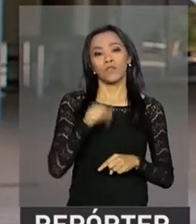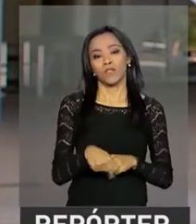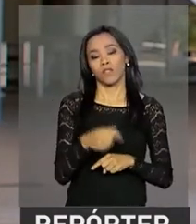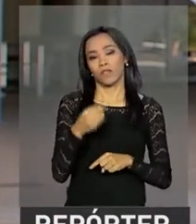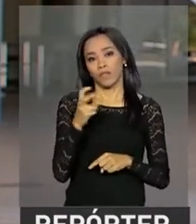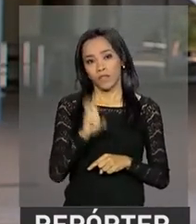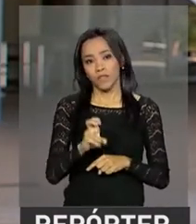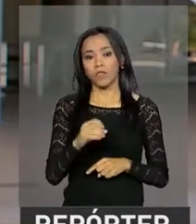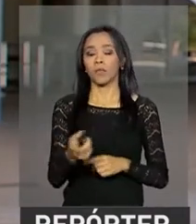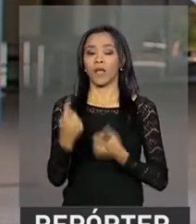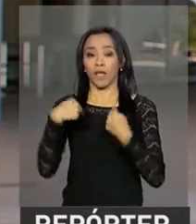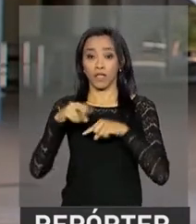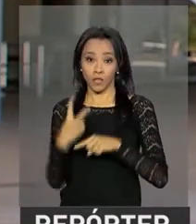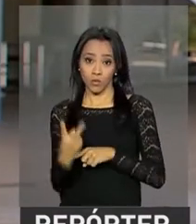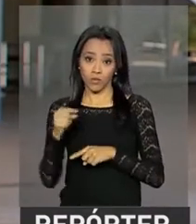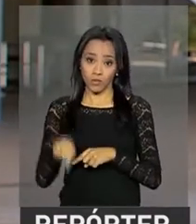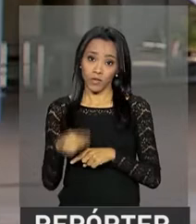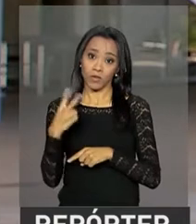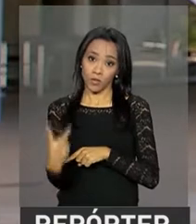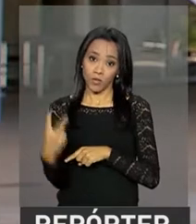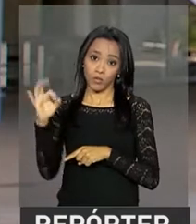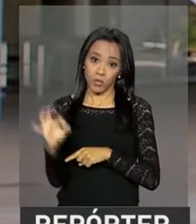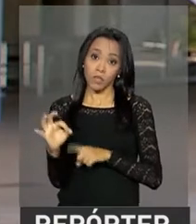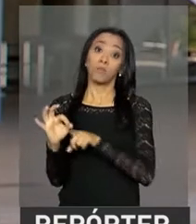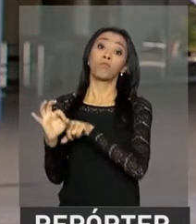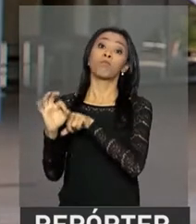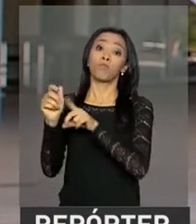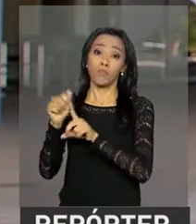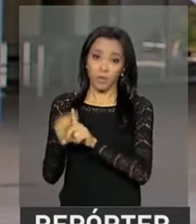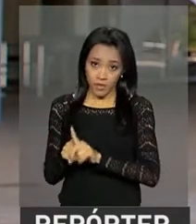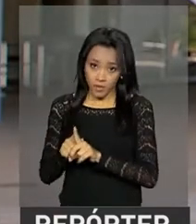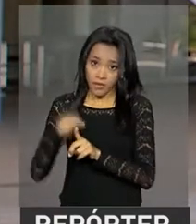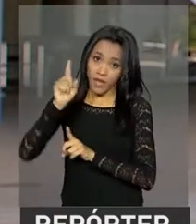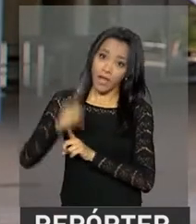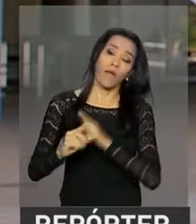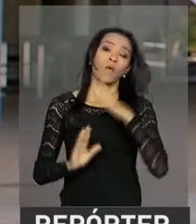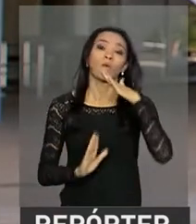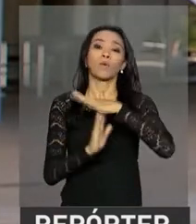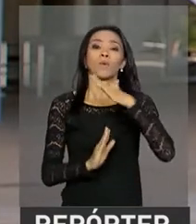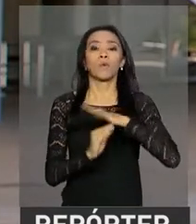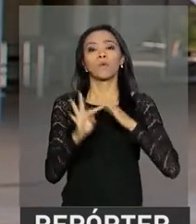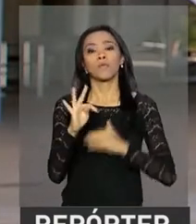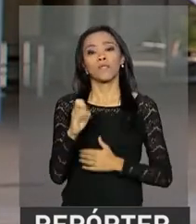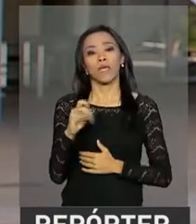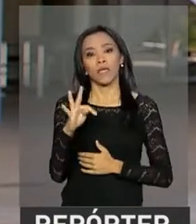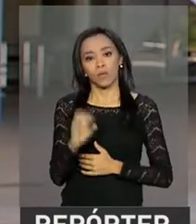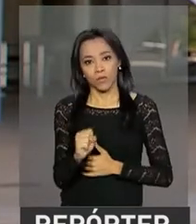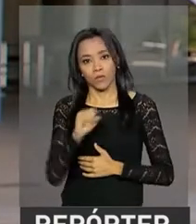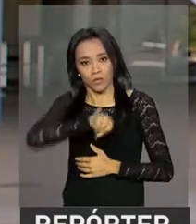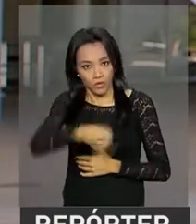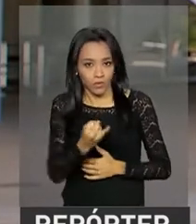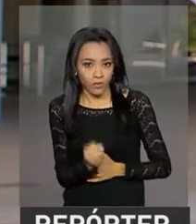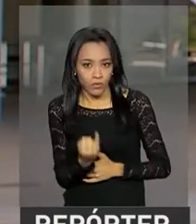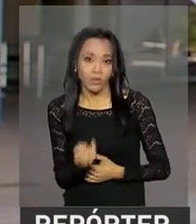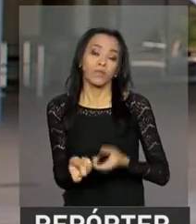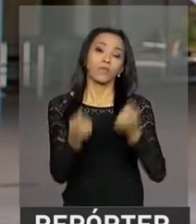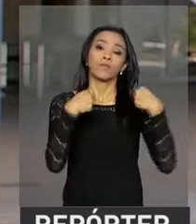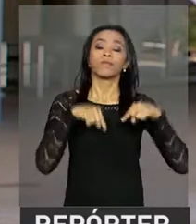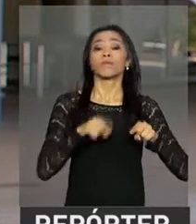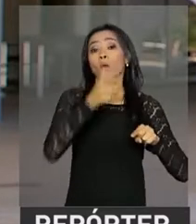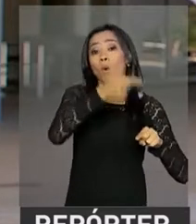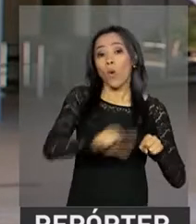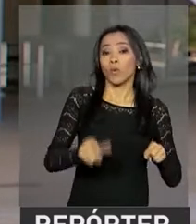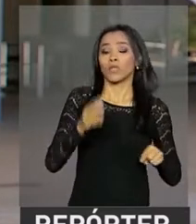2,2% ao mês. Esse é o teto de juros do consignado para servidores públicos da União. Já no caso